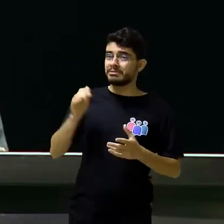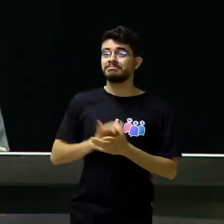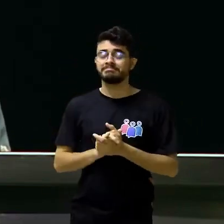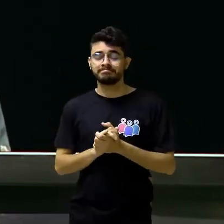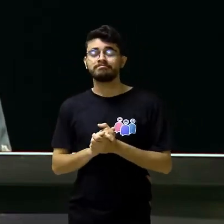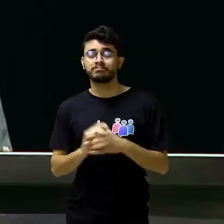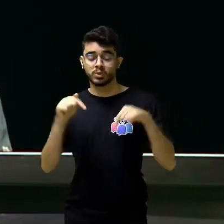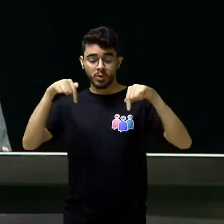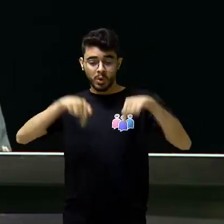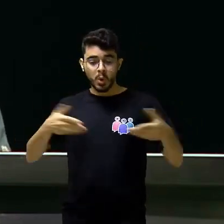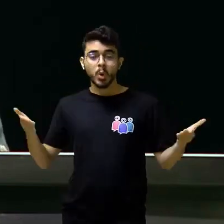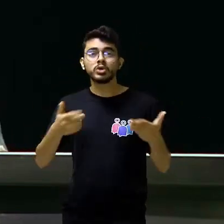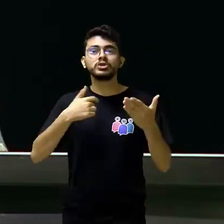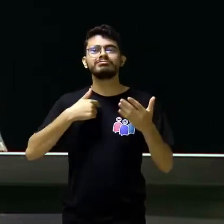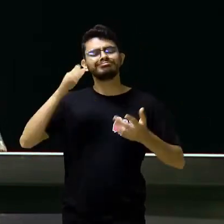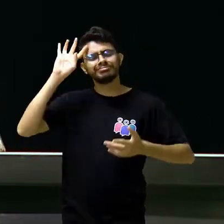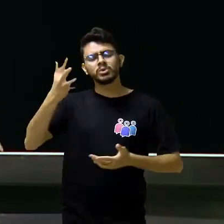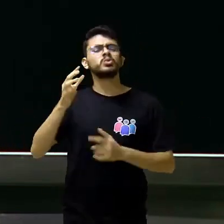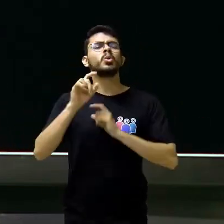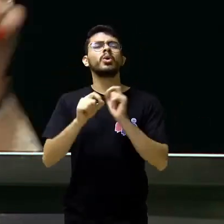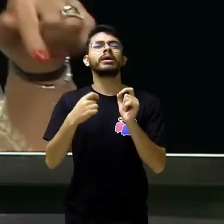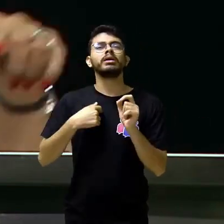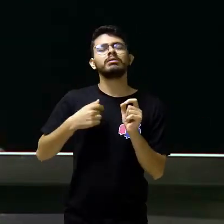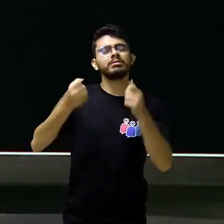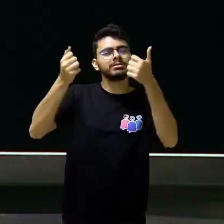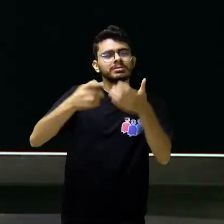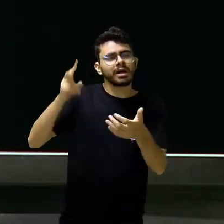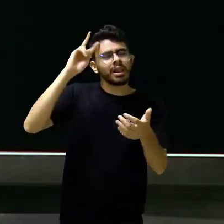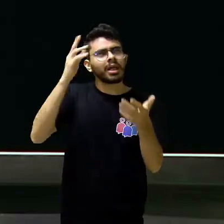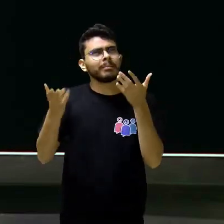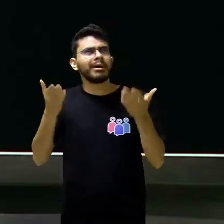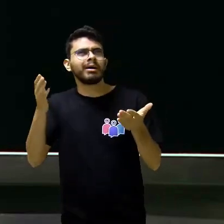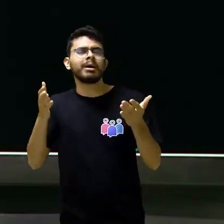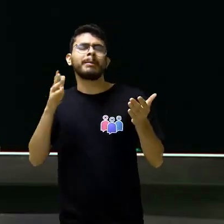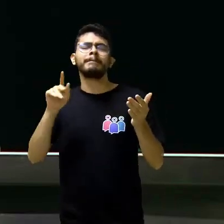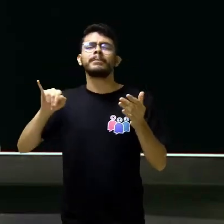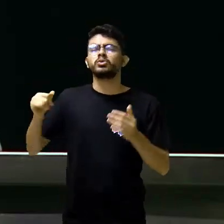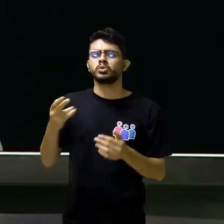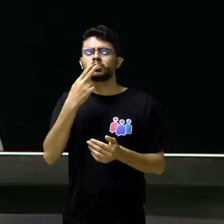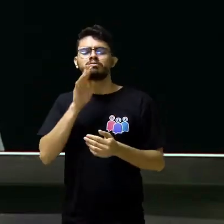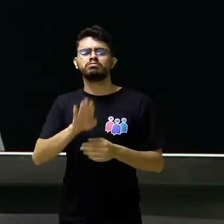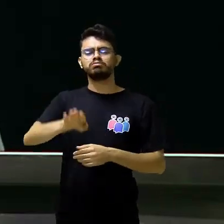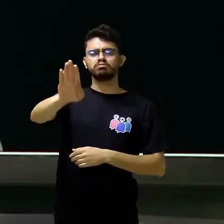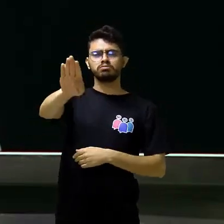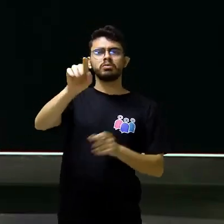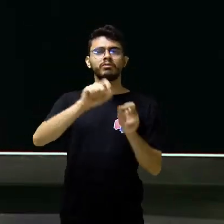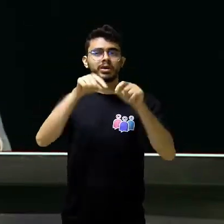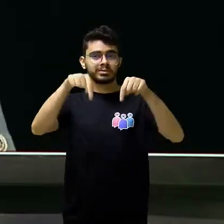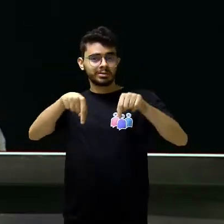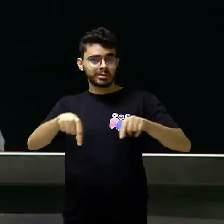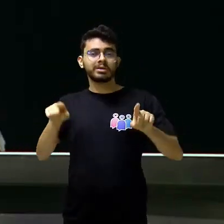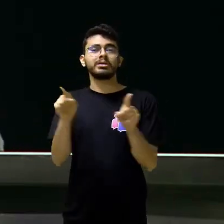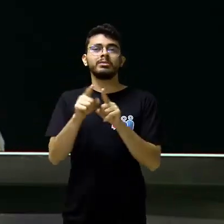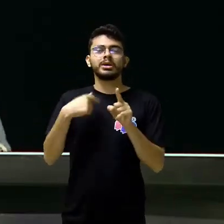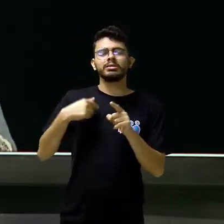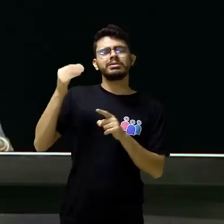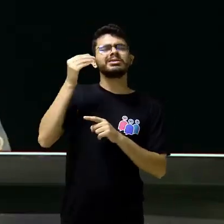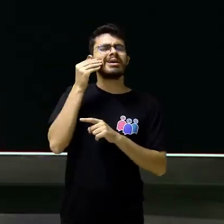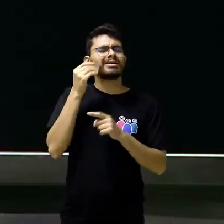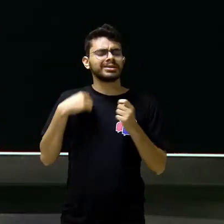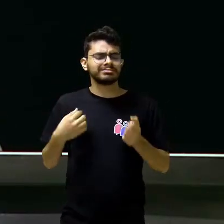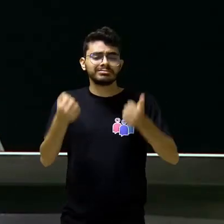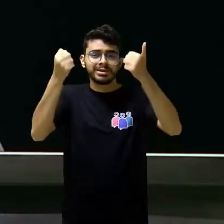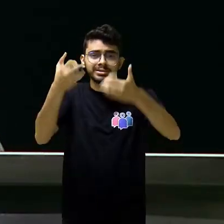Aqui hoje eu resolvi fazer um balanço desse juramento que aqui vocês fizeram, tentando passar